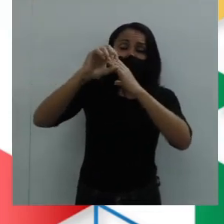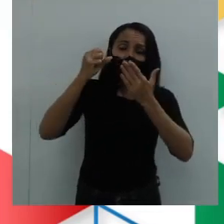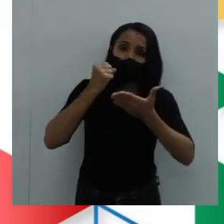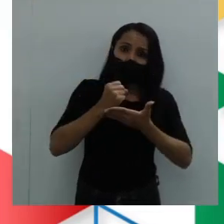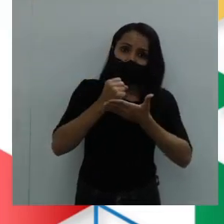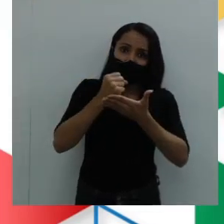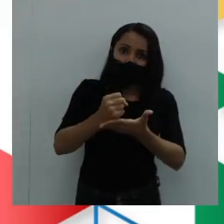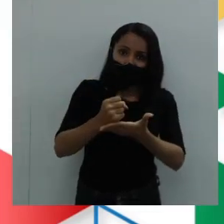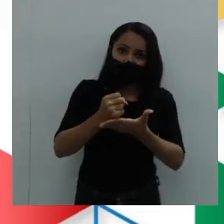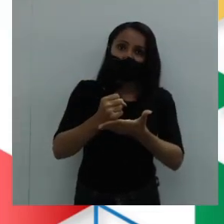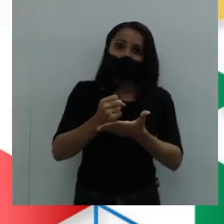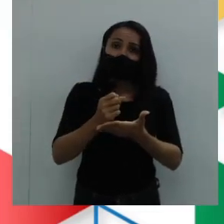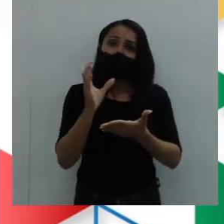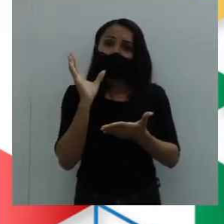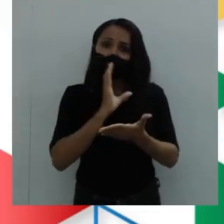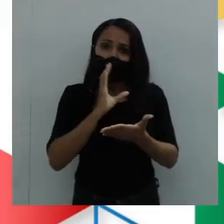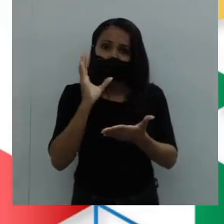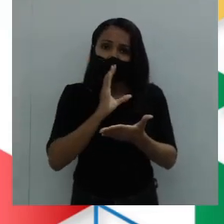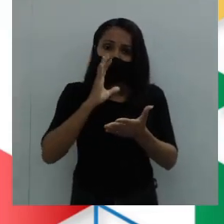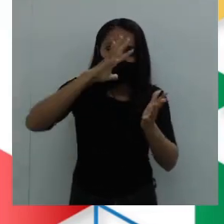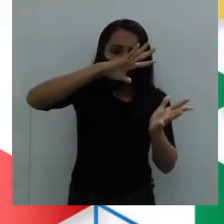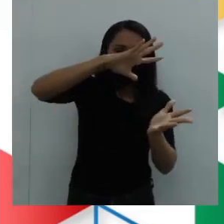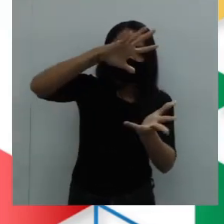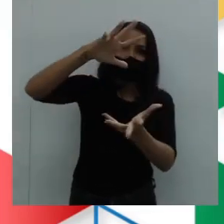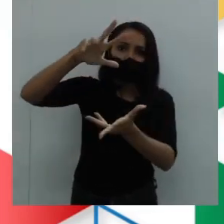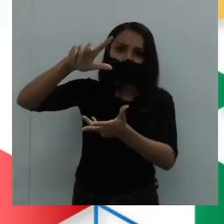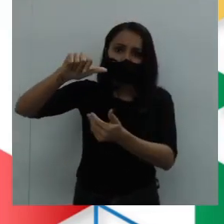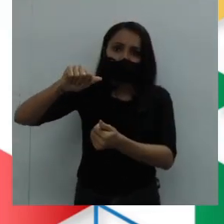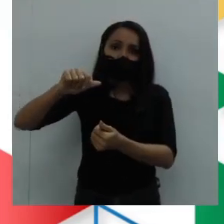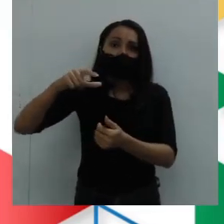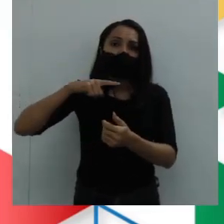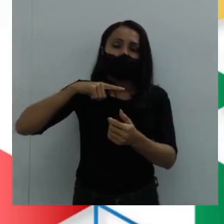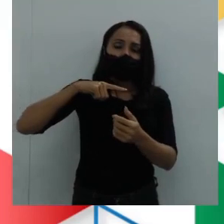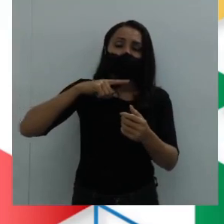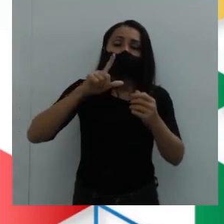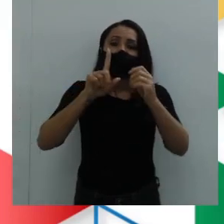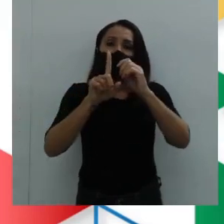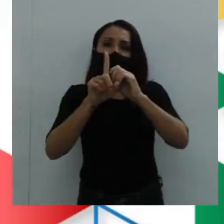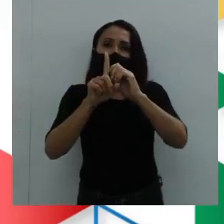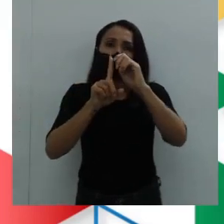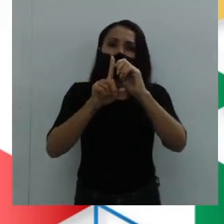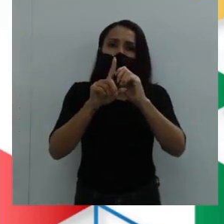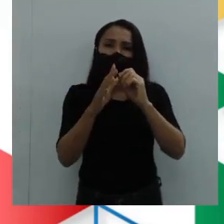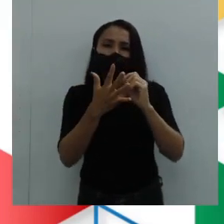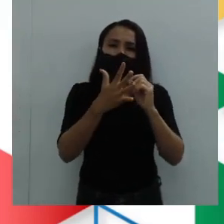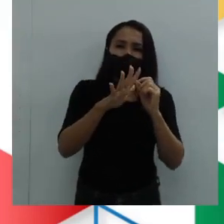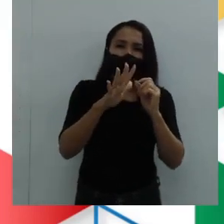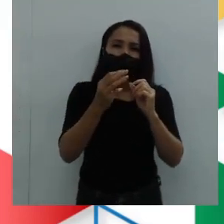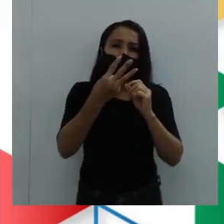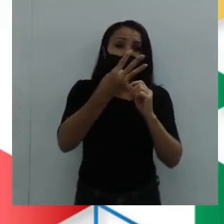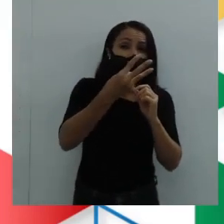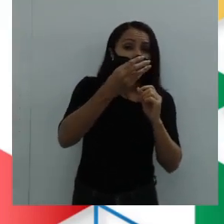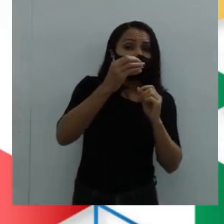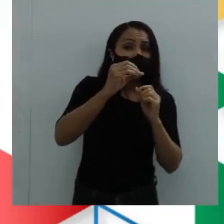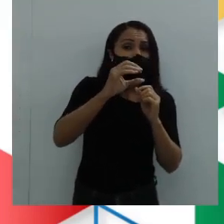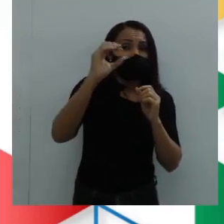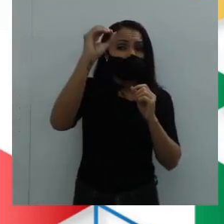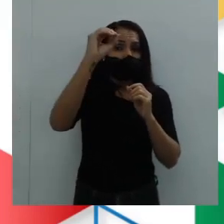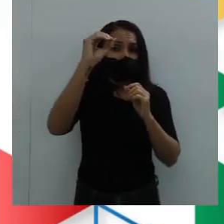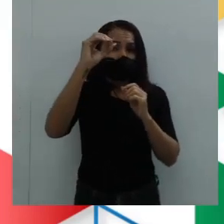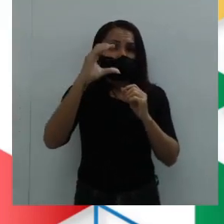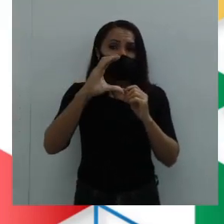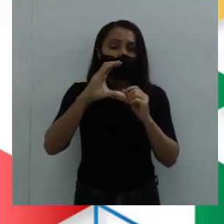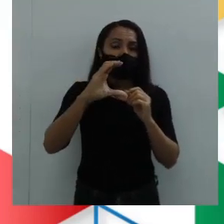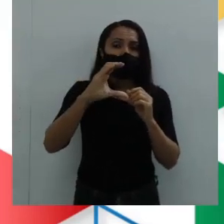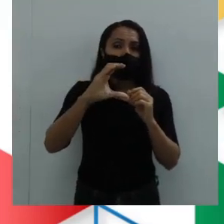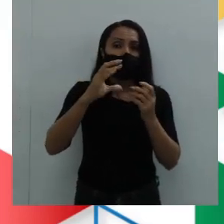a aquecer o nosso querido planeta, que teria uma temperatura aí de cerca de 30 graus Celsius, que é menor